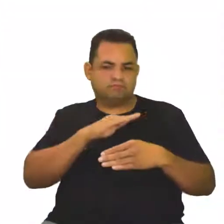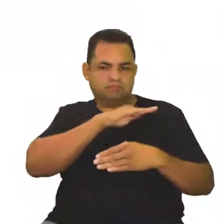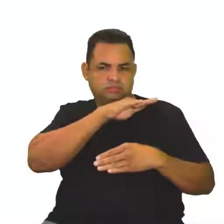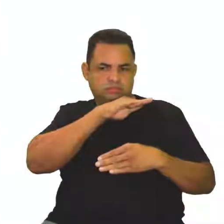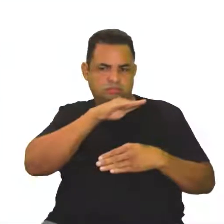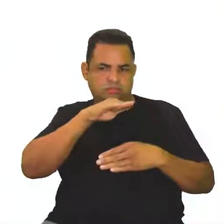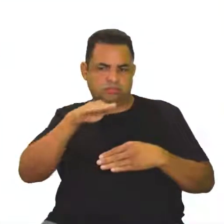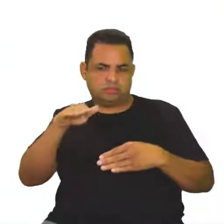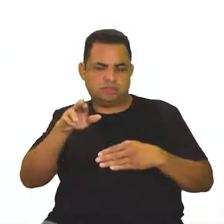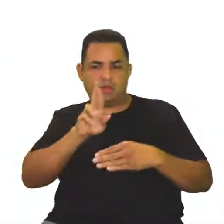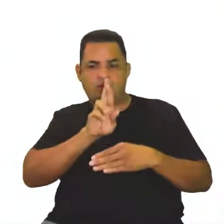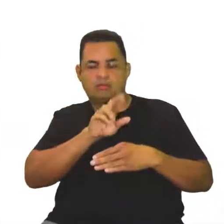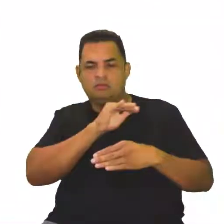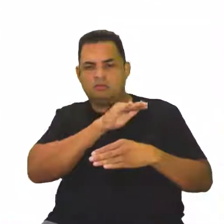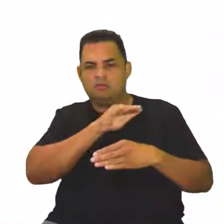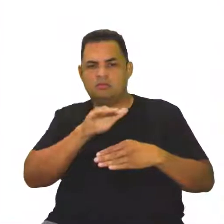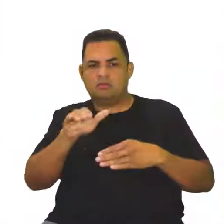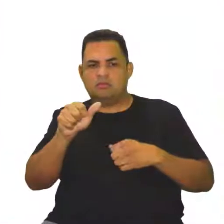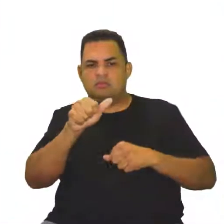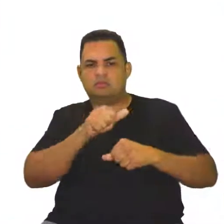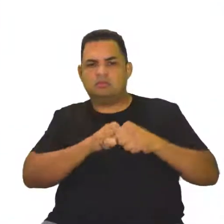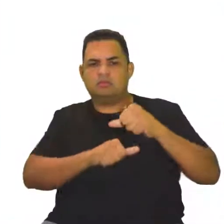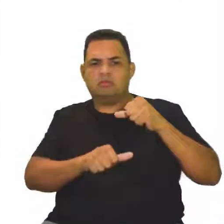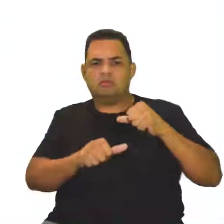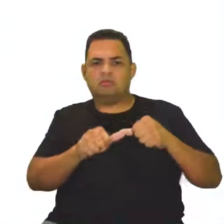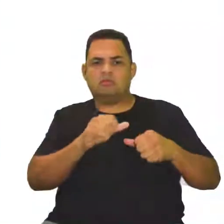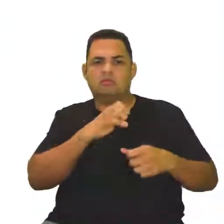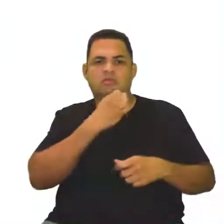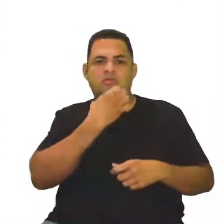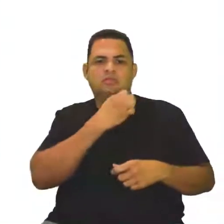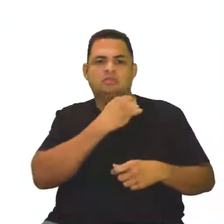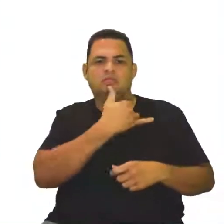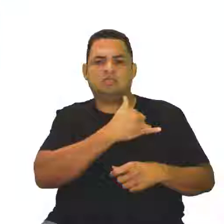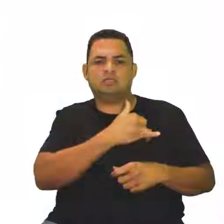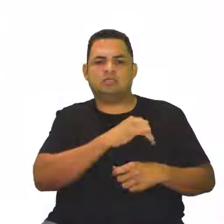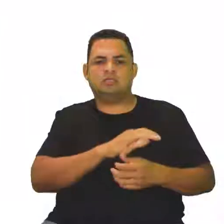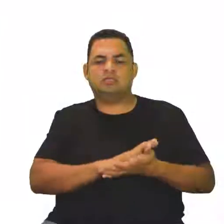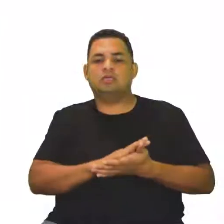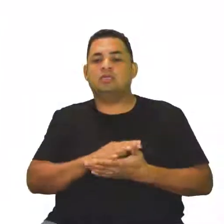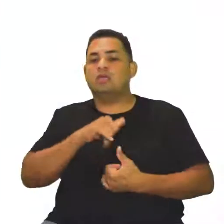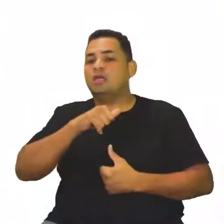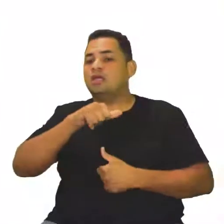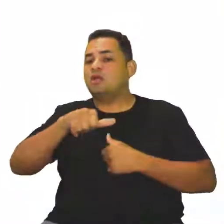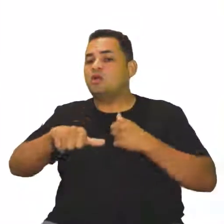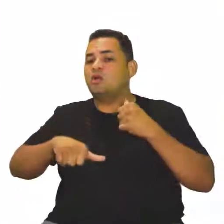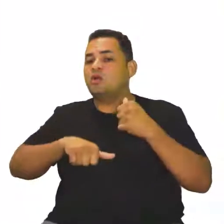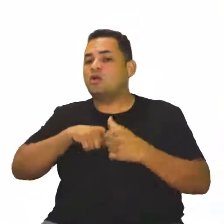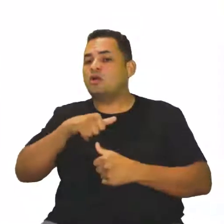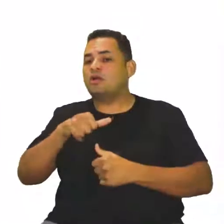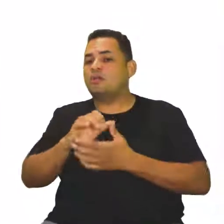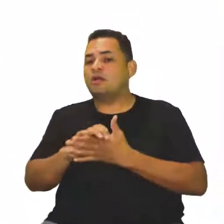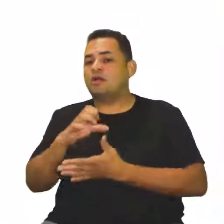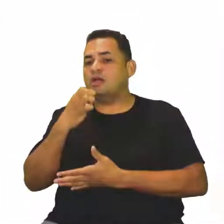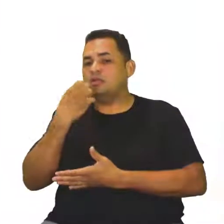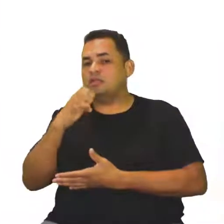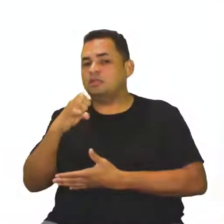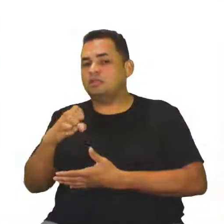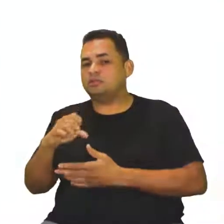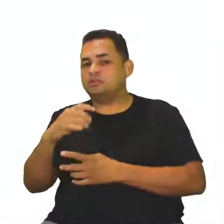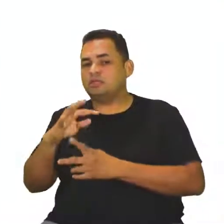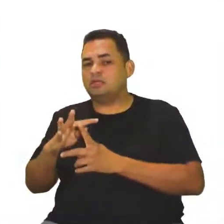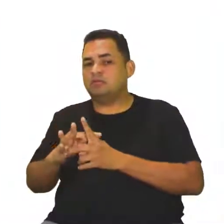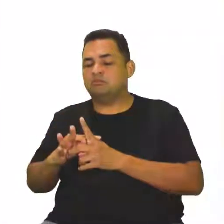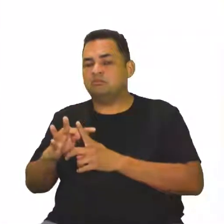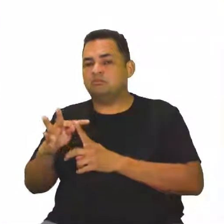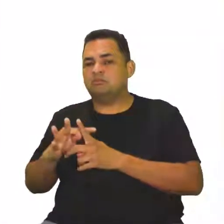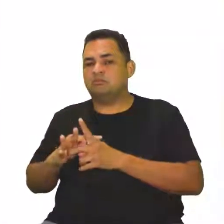uma corrente elétrica, transformam a energia elétrica em energia térmica. Então, os resistores são